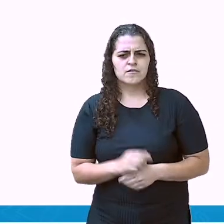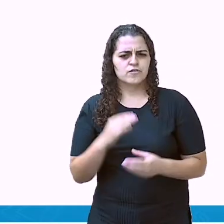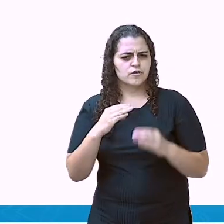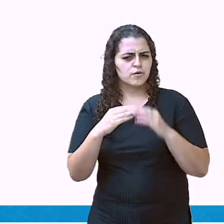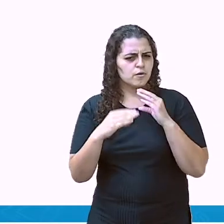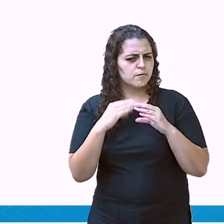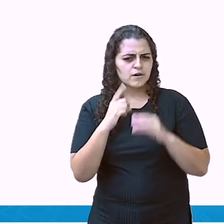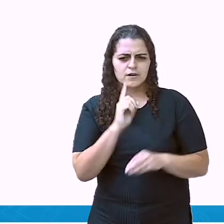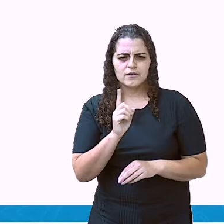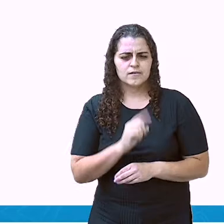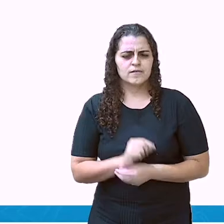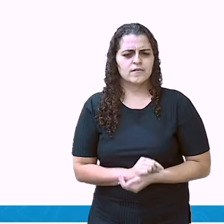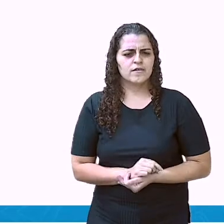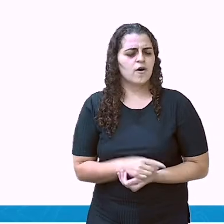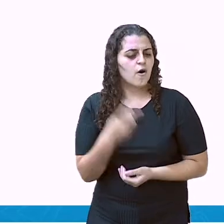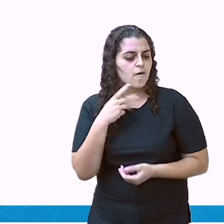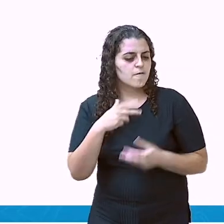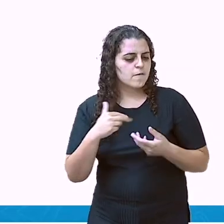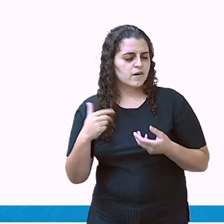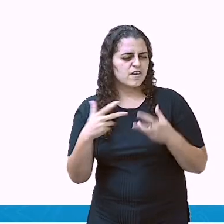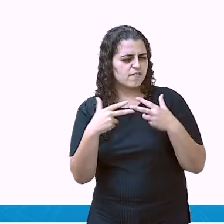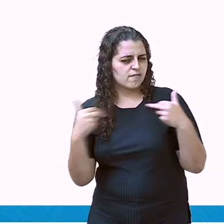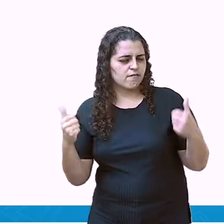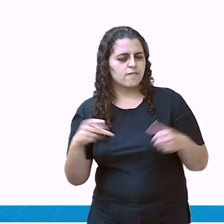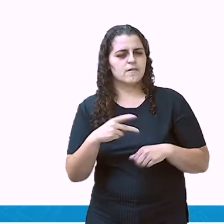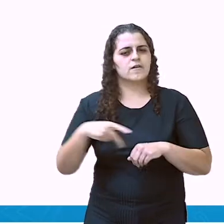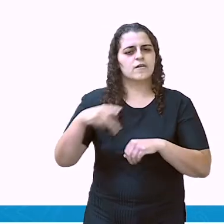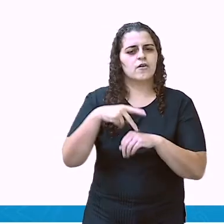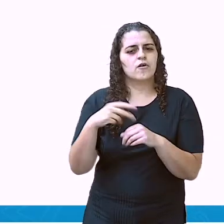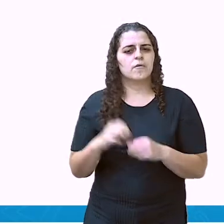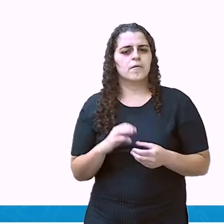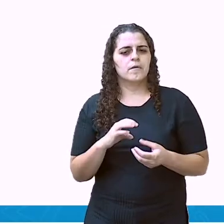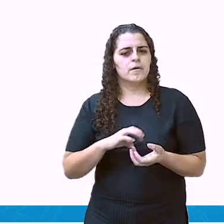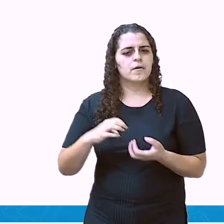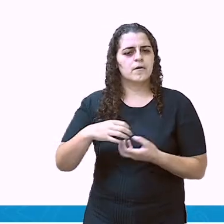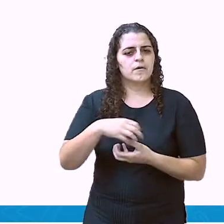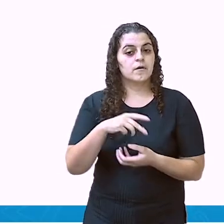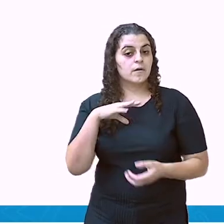a quantidade de países que é tão comum, que a gente